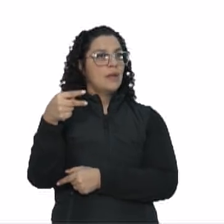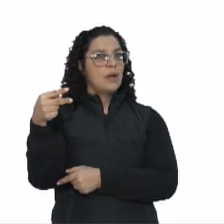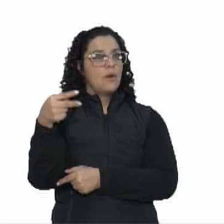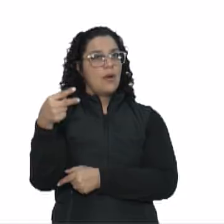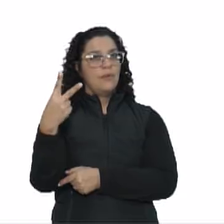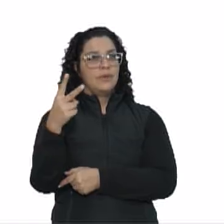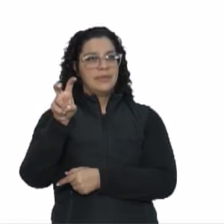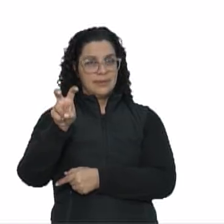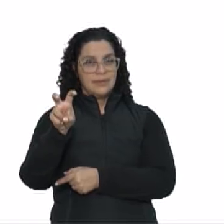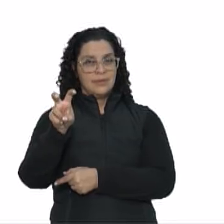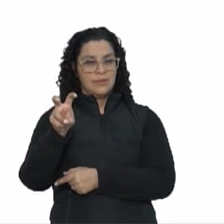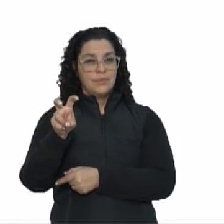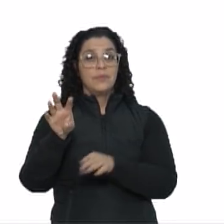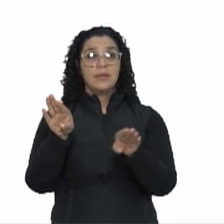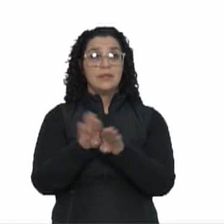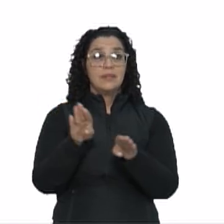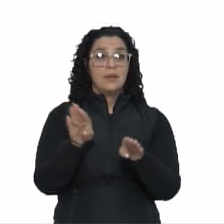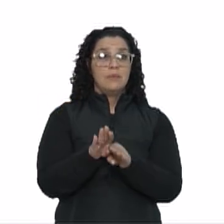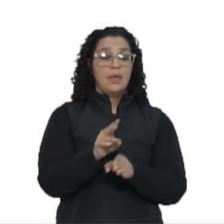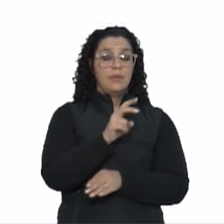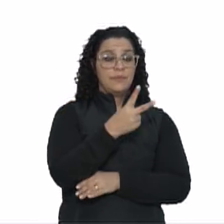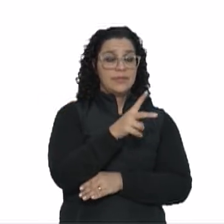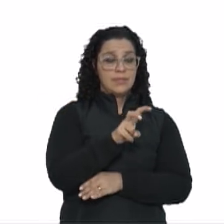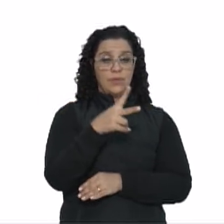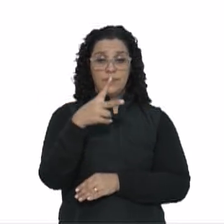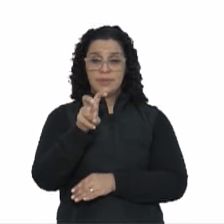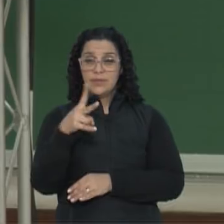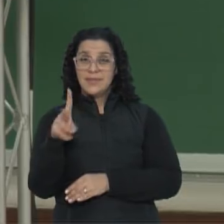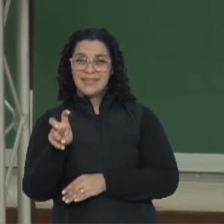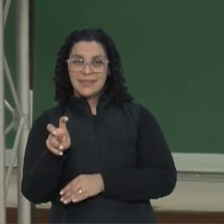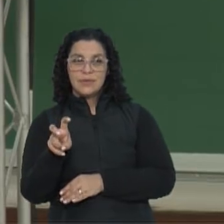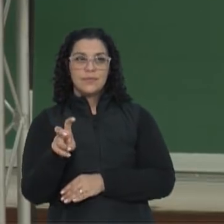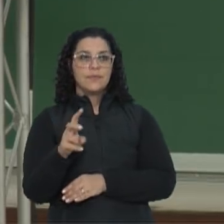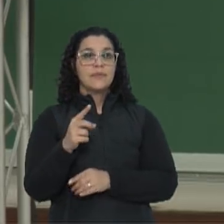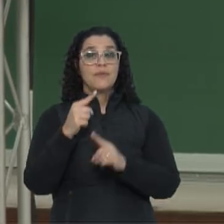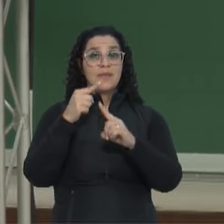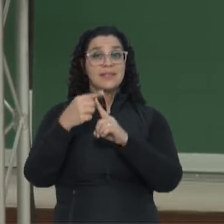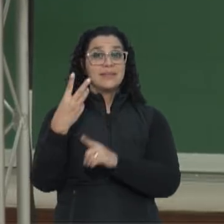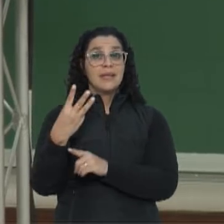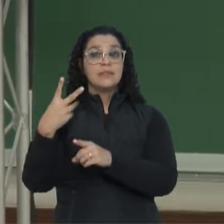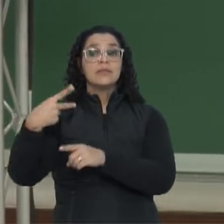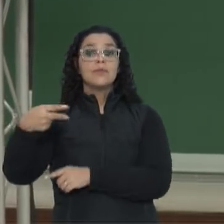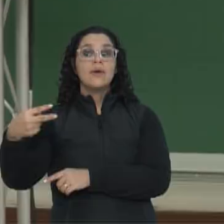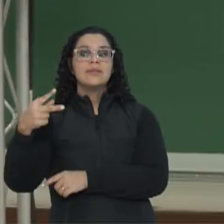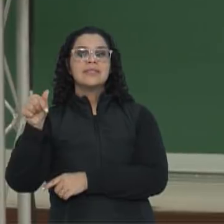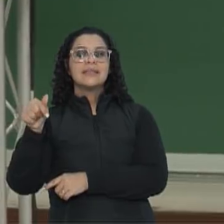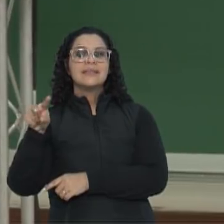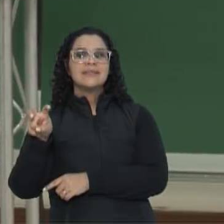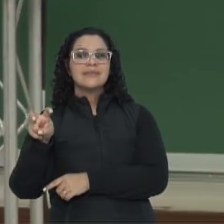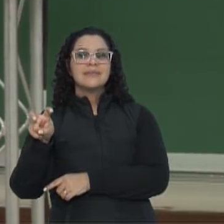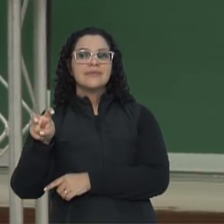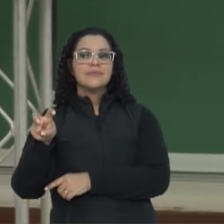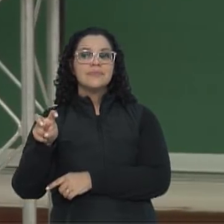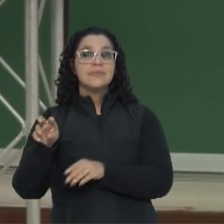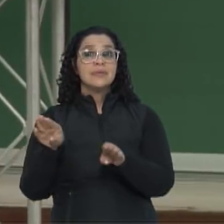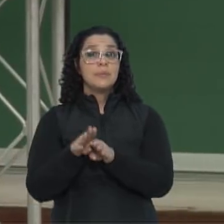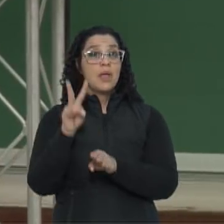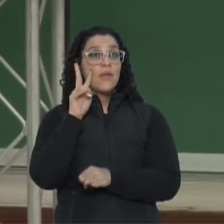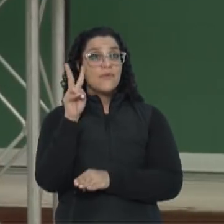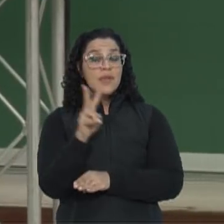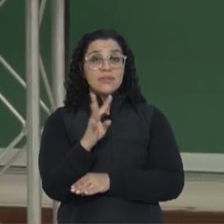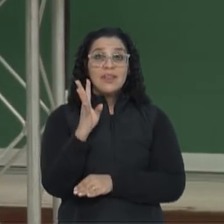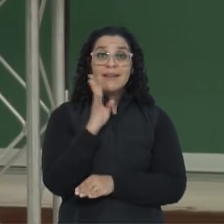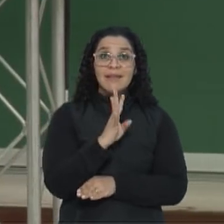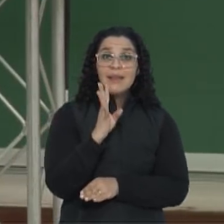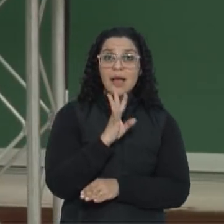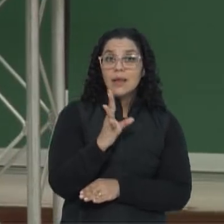deu 25, cada partezinha tem 25. 25 vezes 3, 75. Olha que